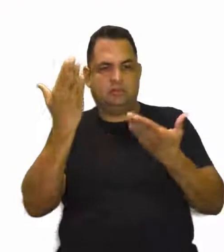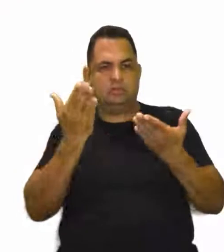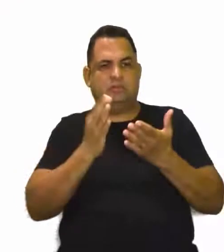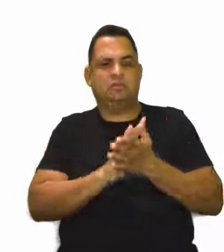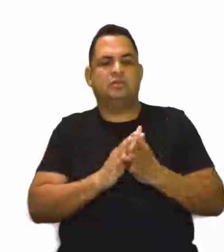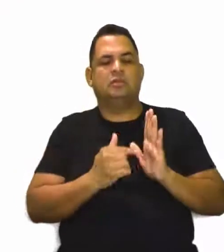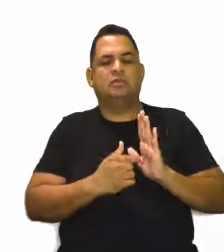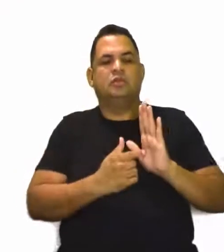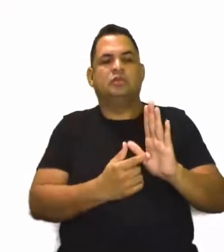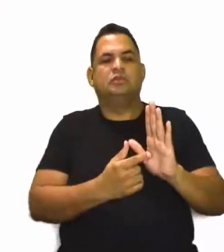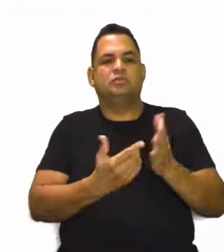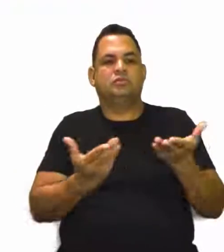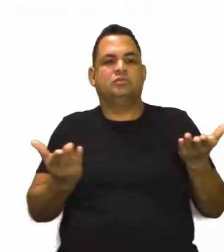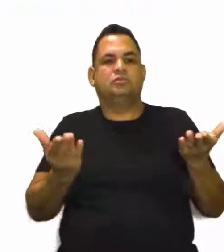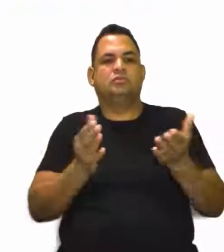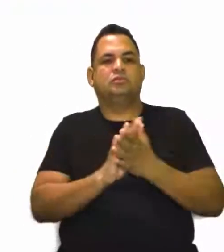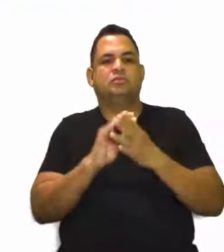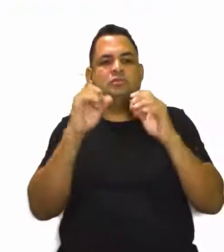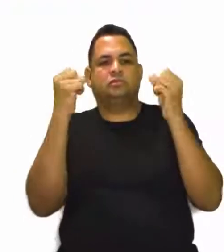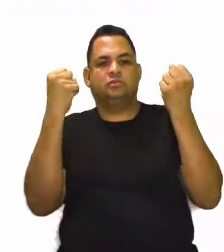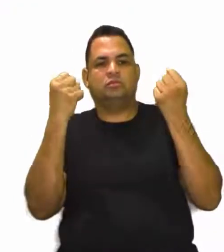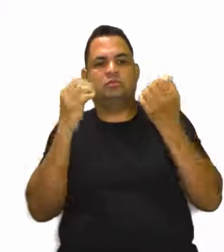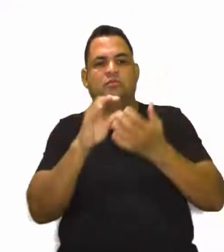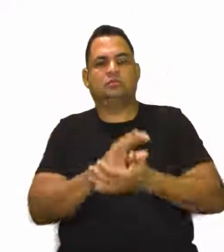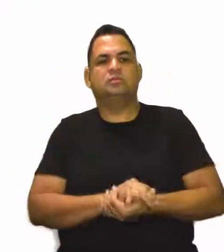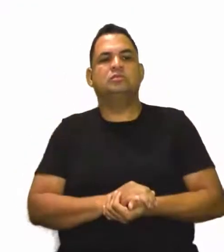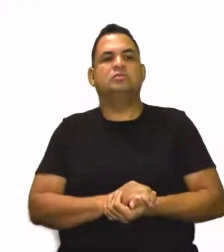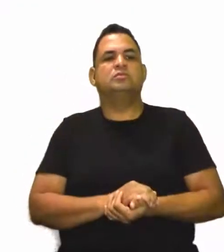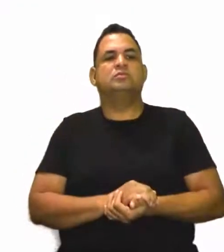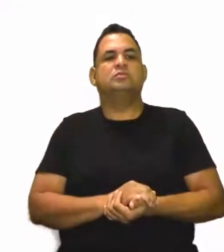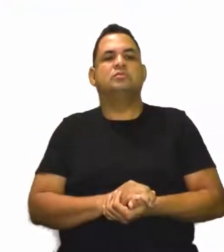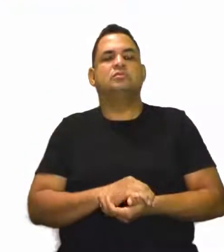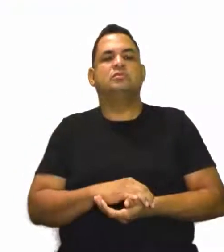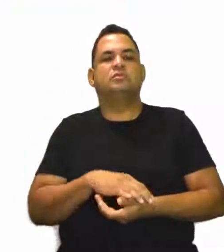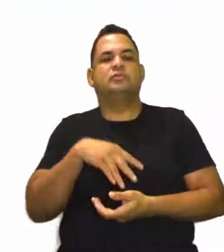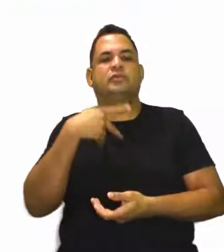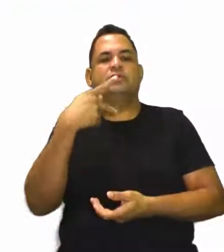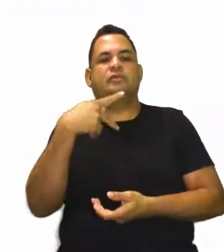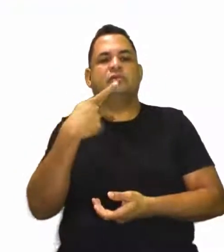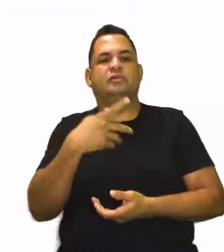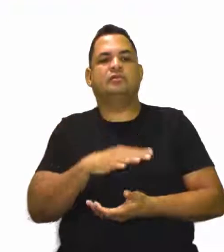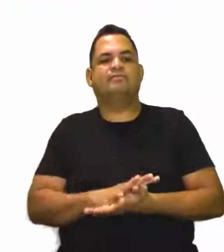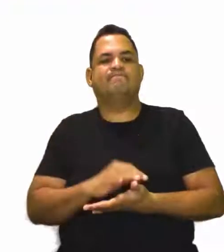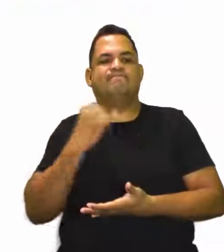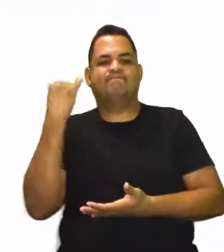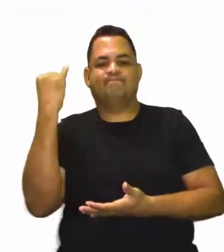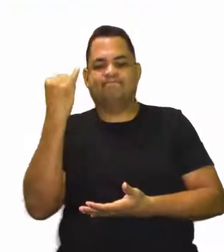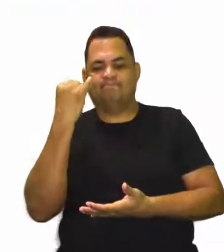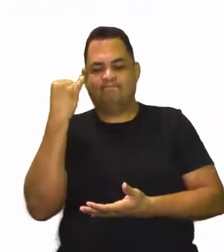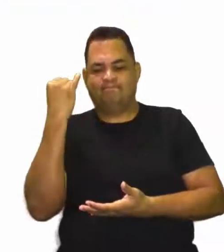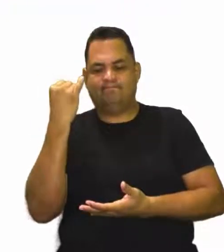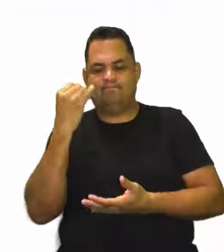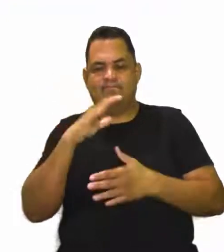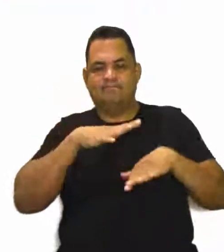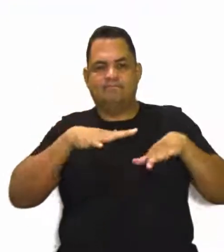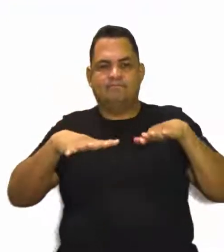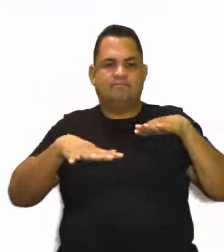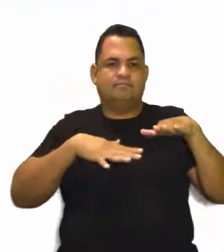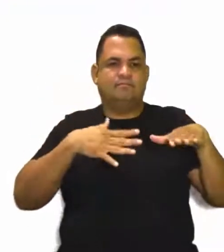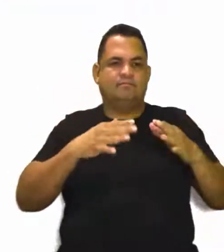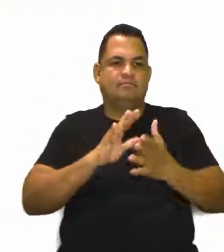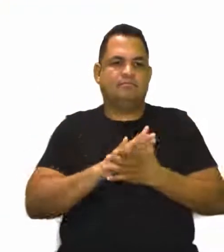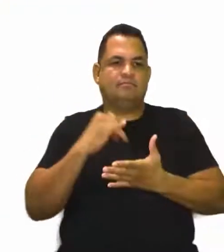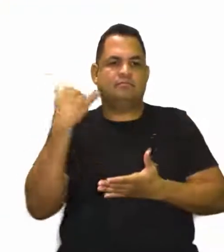aula trouxe em relação à atividade física, onde foi destacado aí a importância de se movimentar,